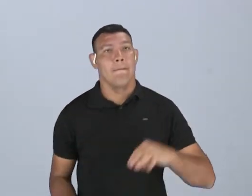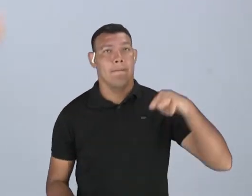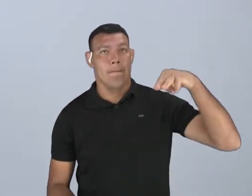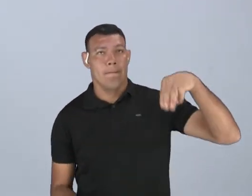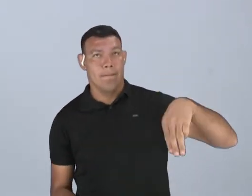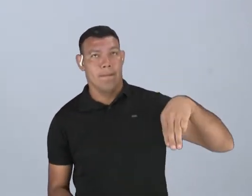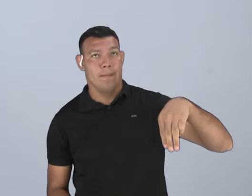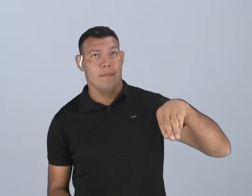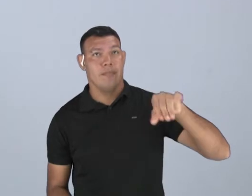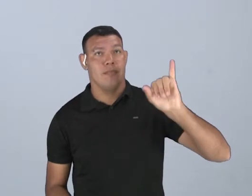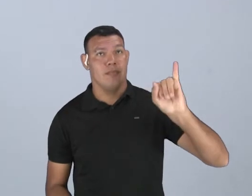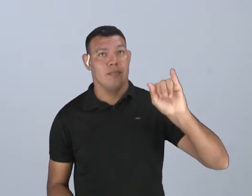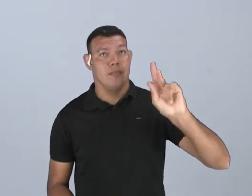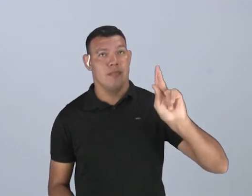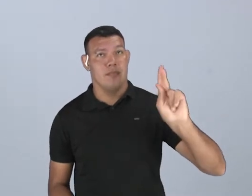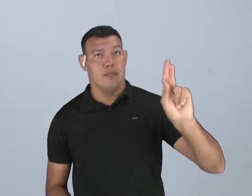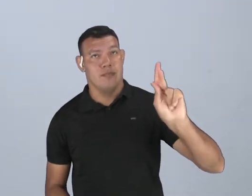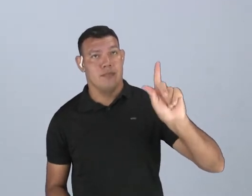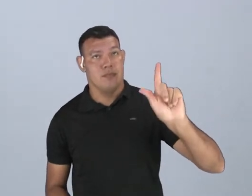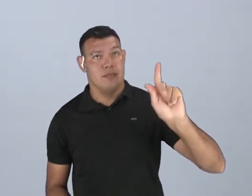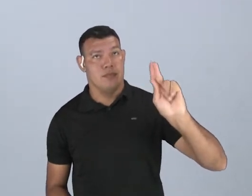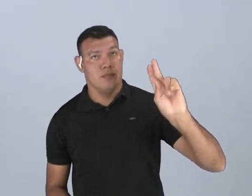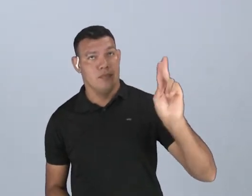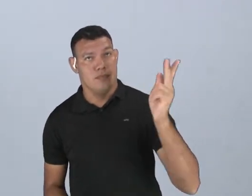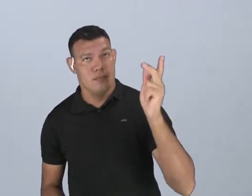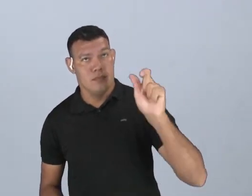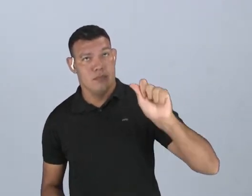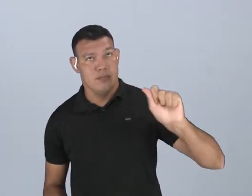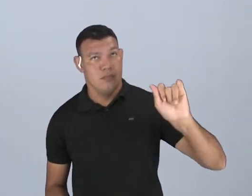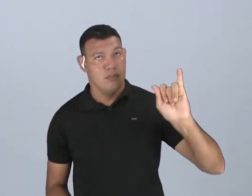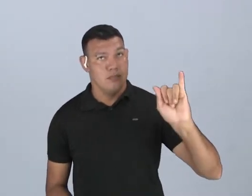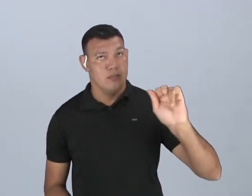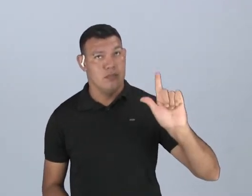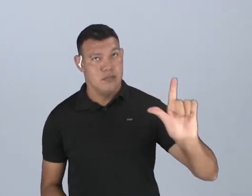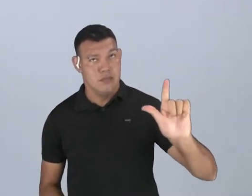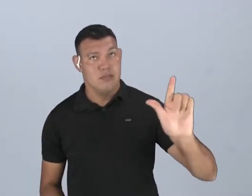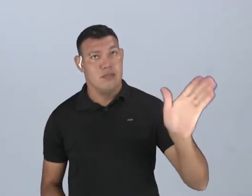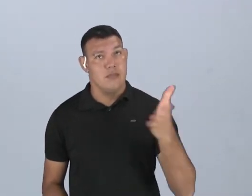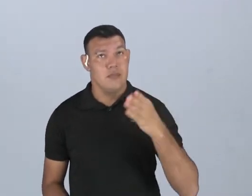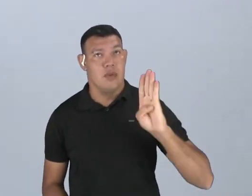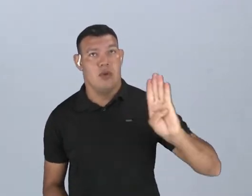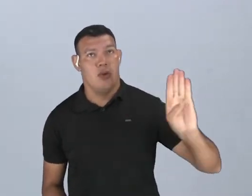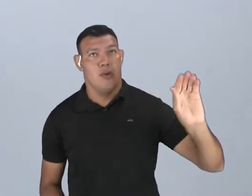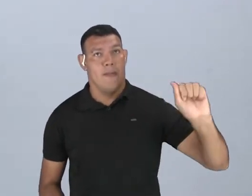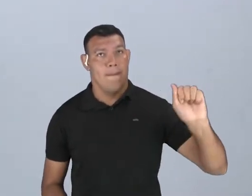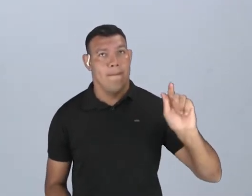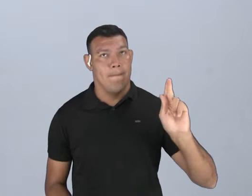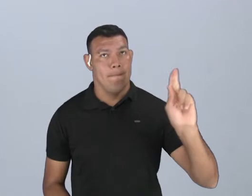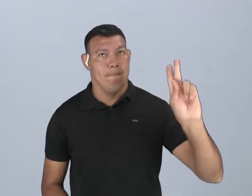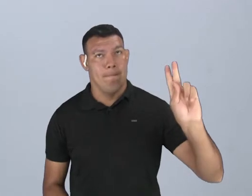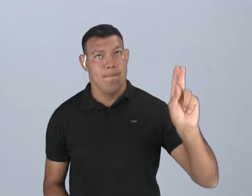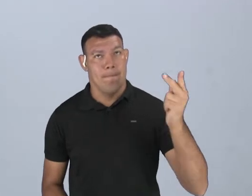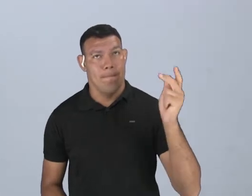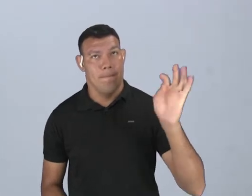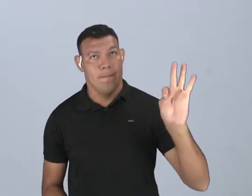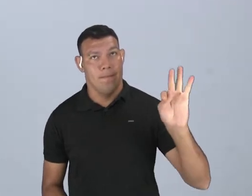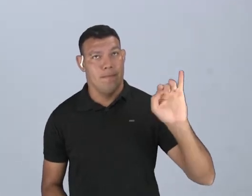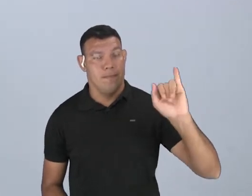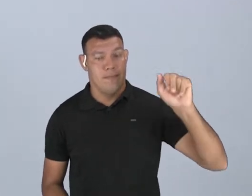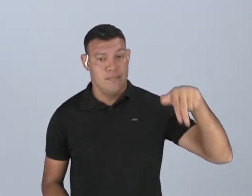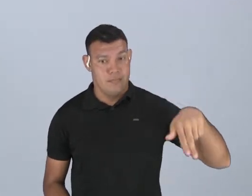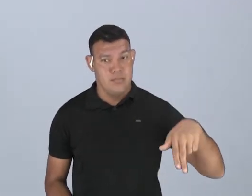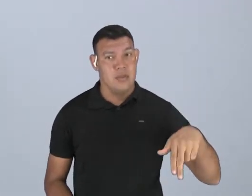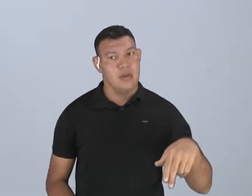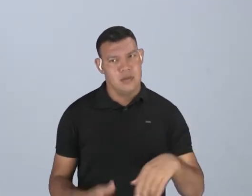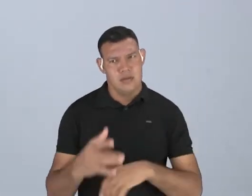agora a literatura russa? Não. É interessante a gente saber quem foram as pessoas, né, que desenvolveram